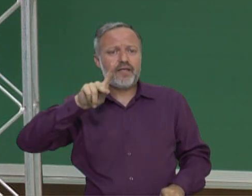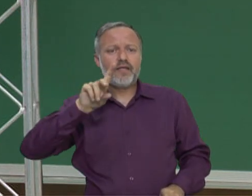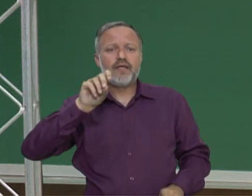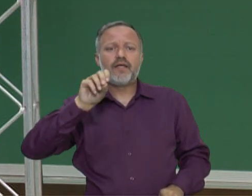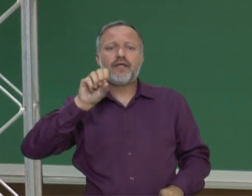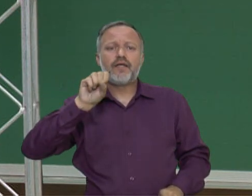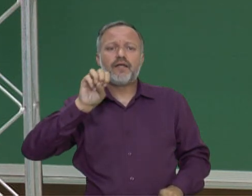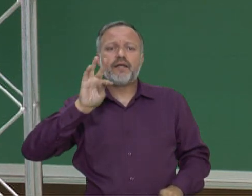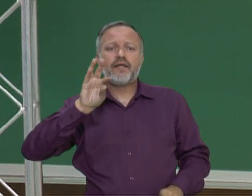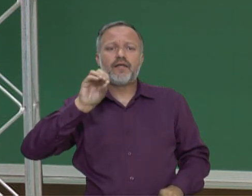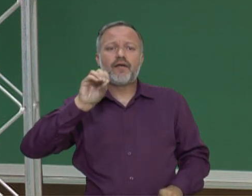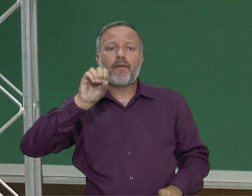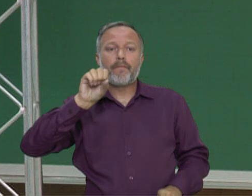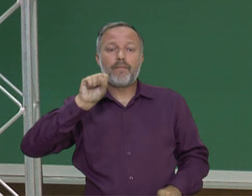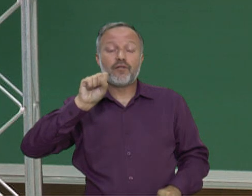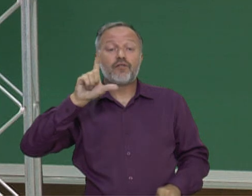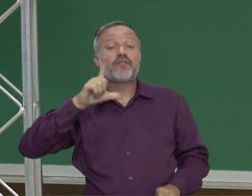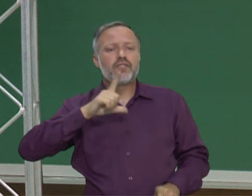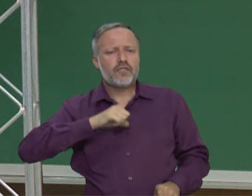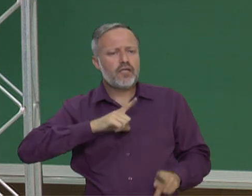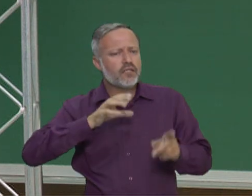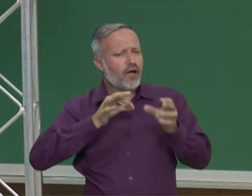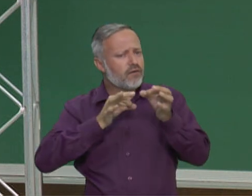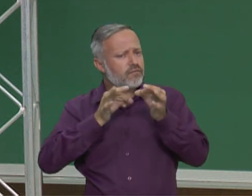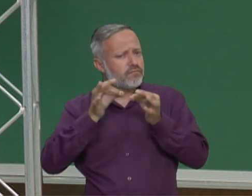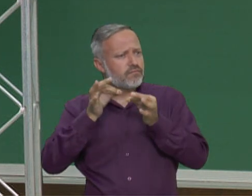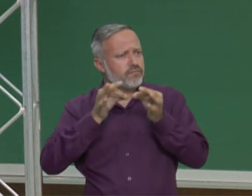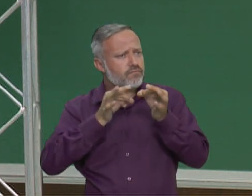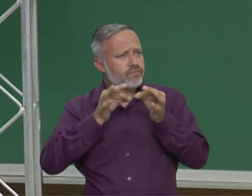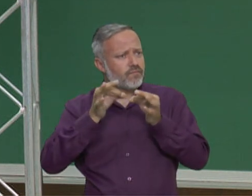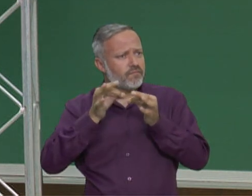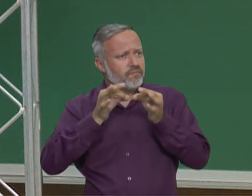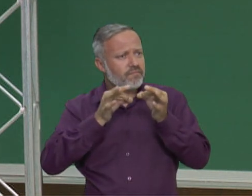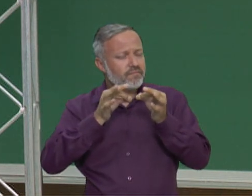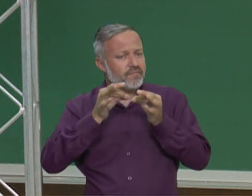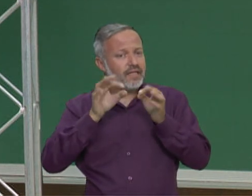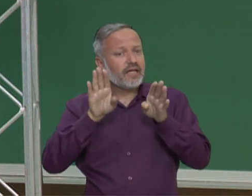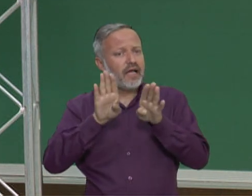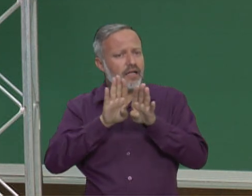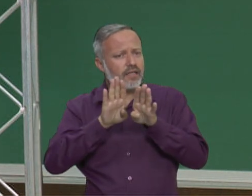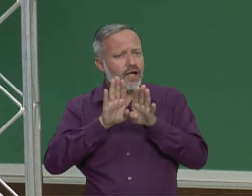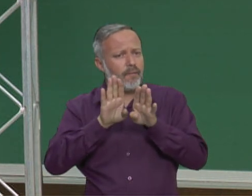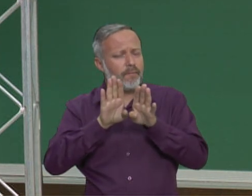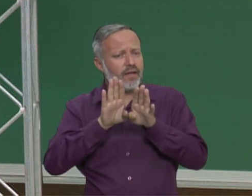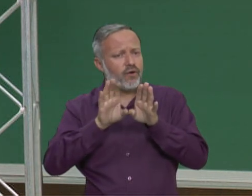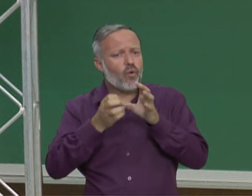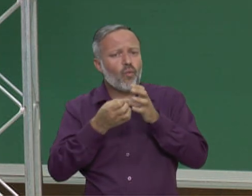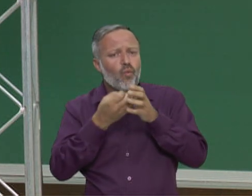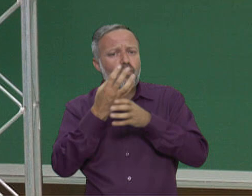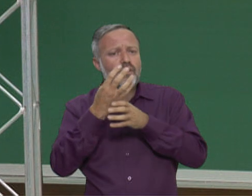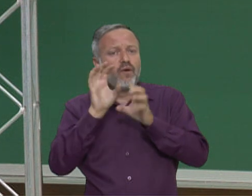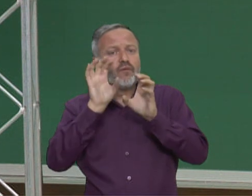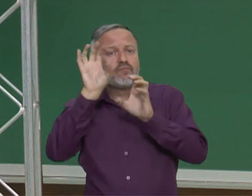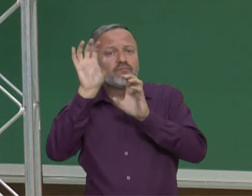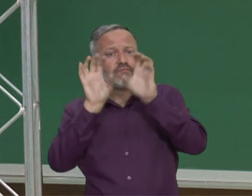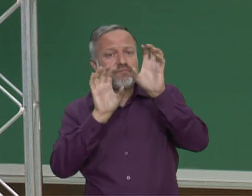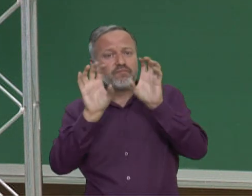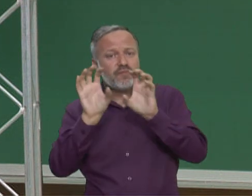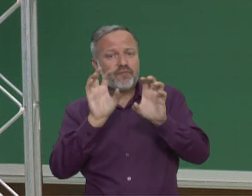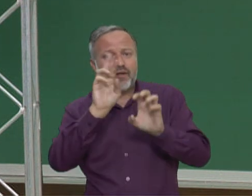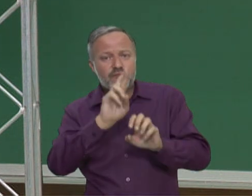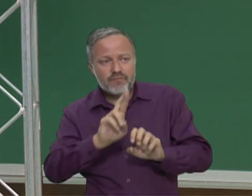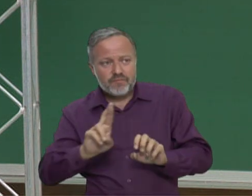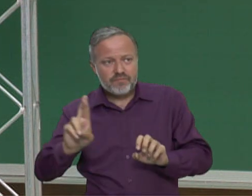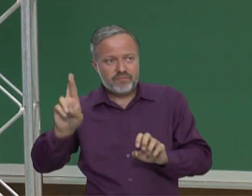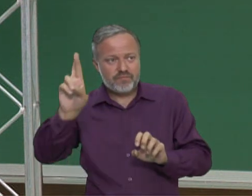qual existe toda essa organização, tá? E principalmente na formação desses blocos regionais. A gente vai começar a entender